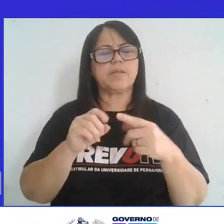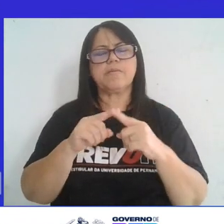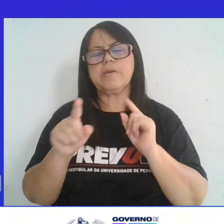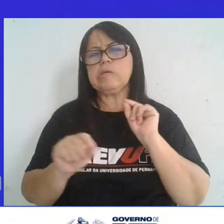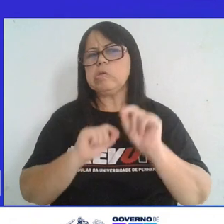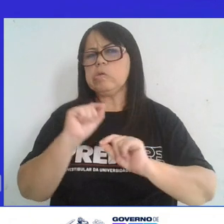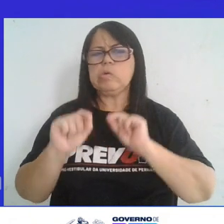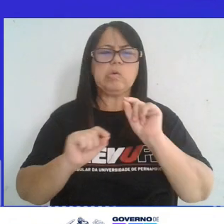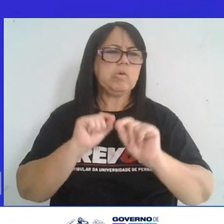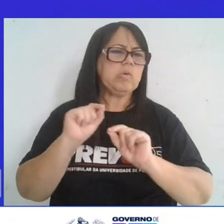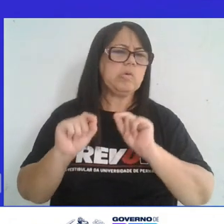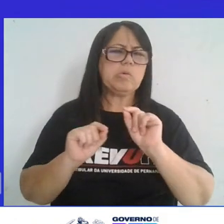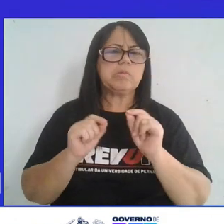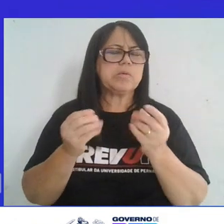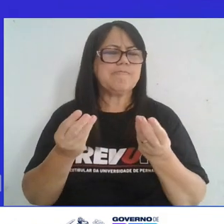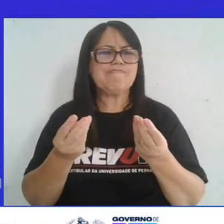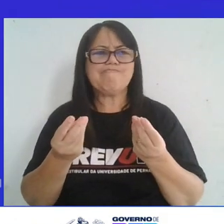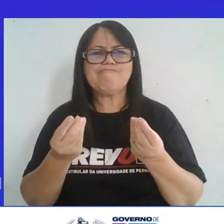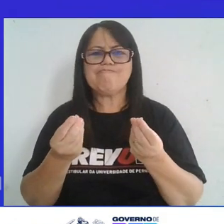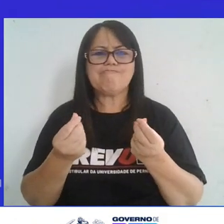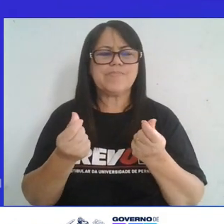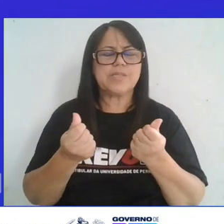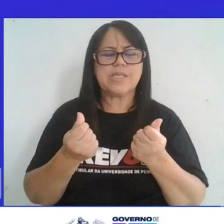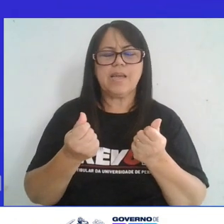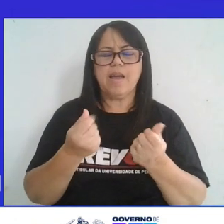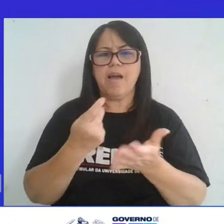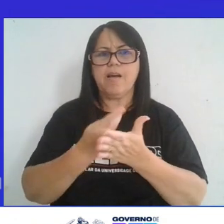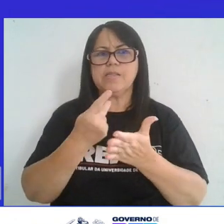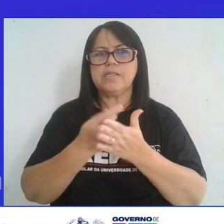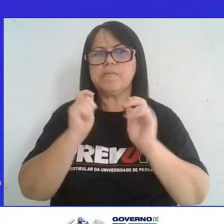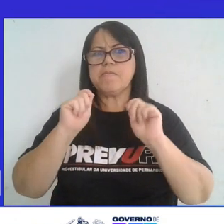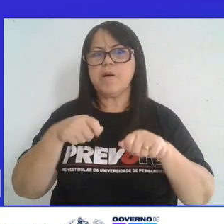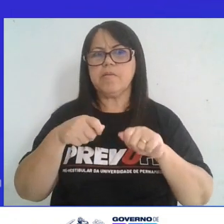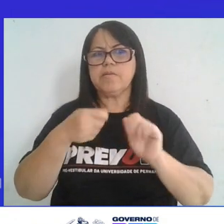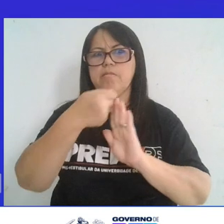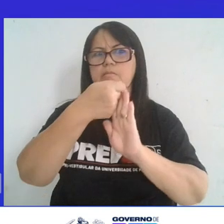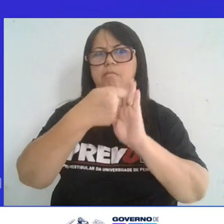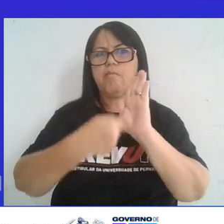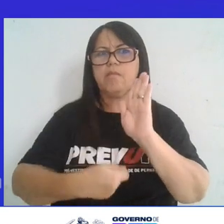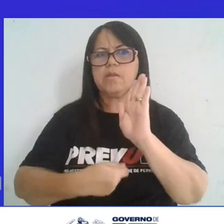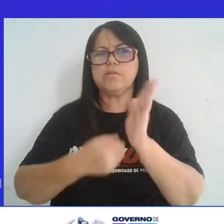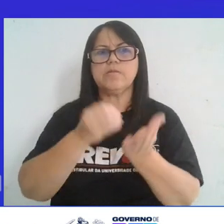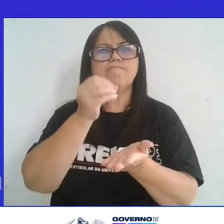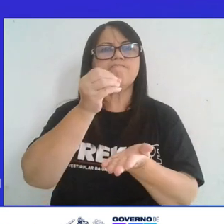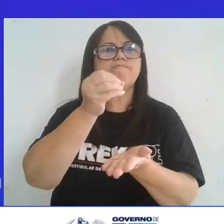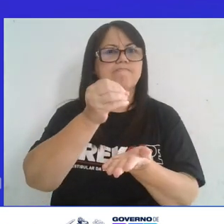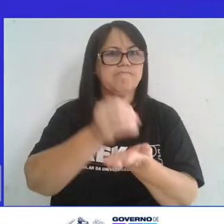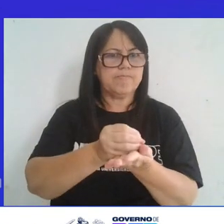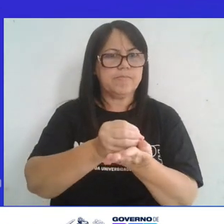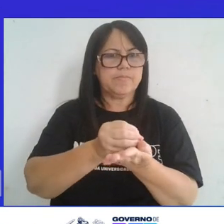como a redação aí, né, situações que levam a nota zero? A gente